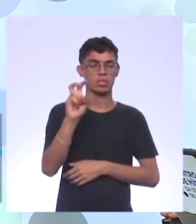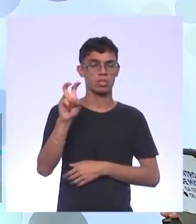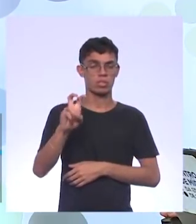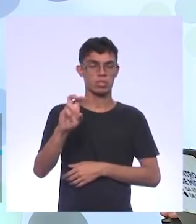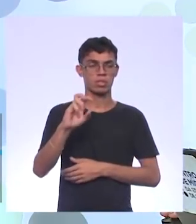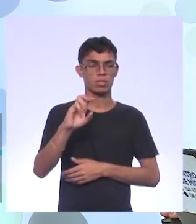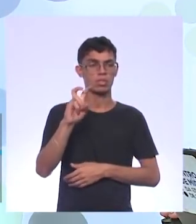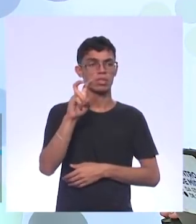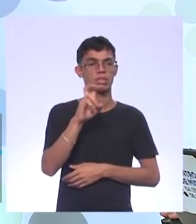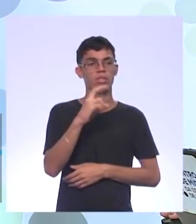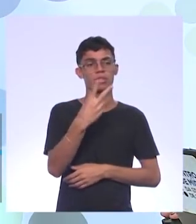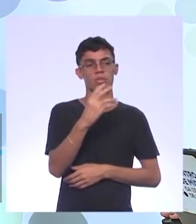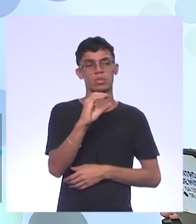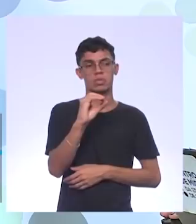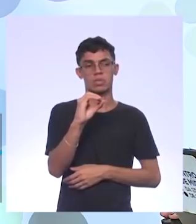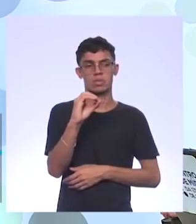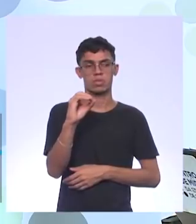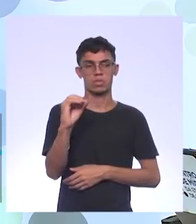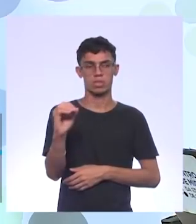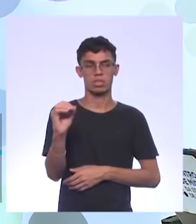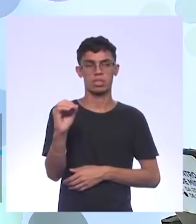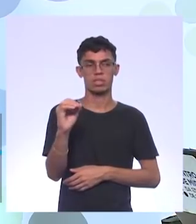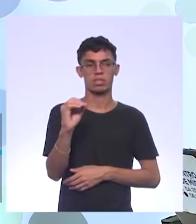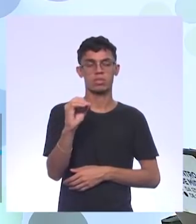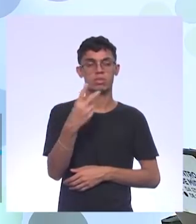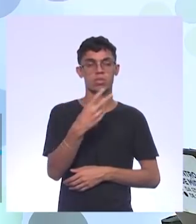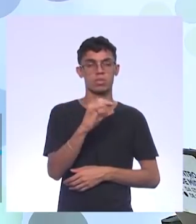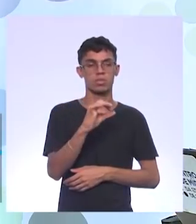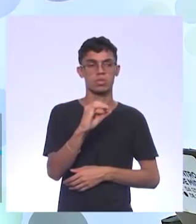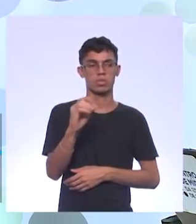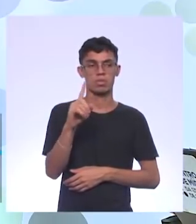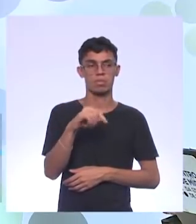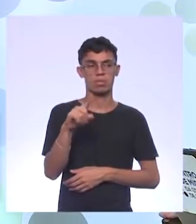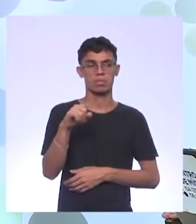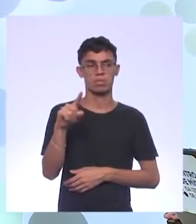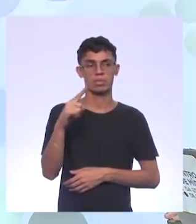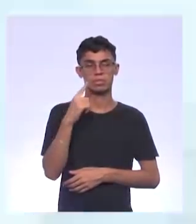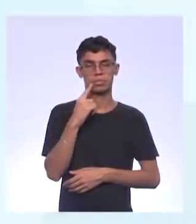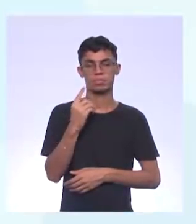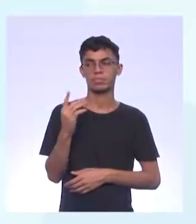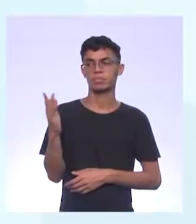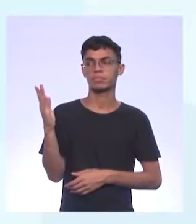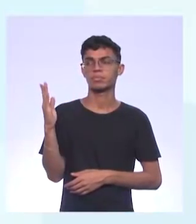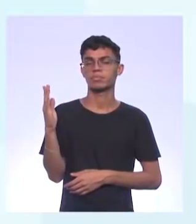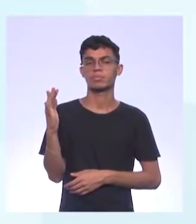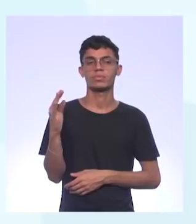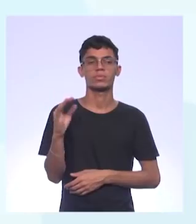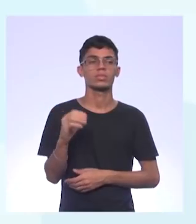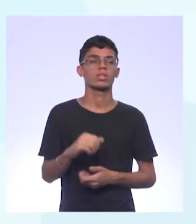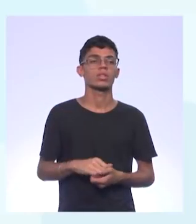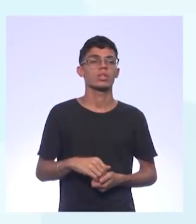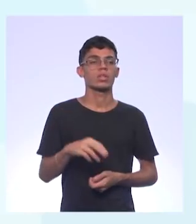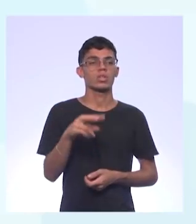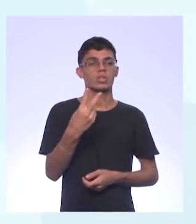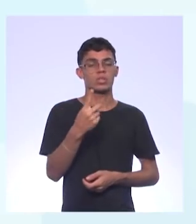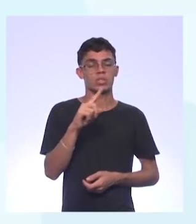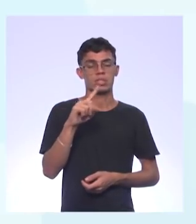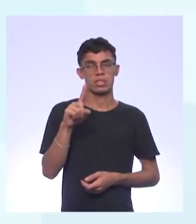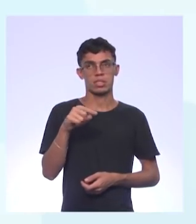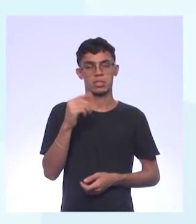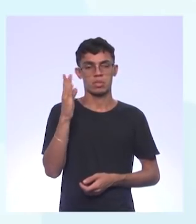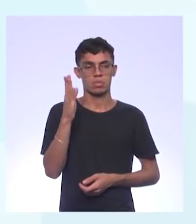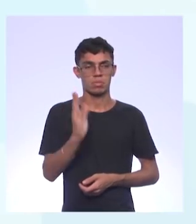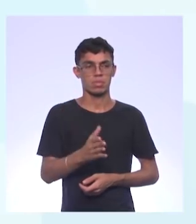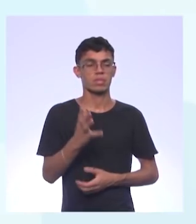5x 40/200 e não sobra nada então a gente já observou que 2 kg e meio se eu